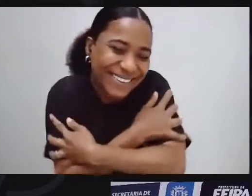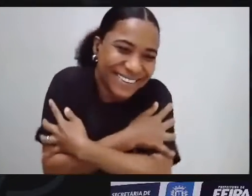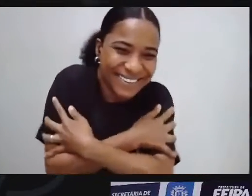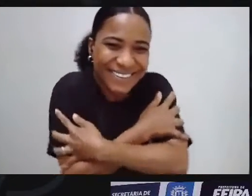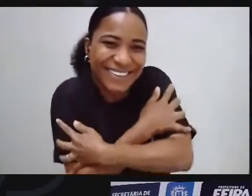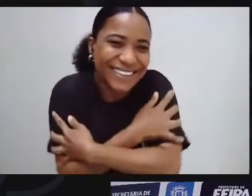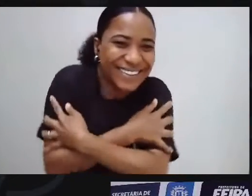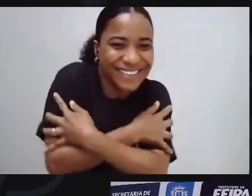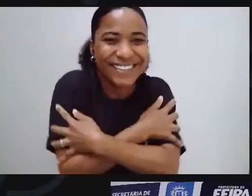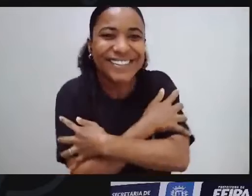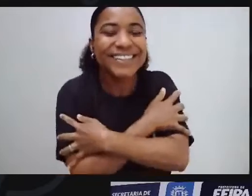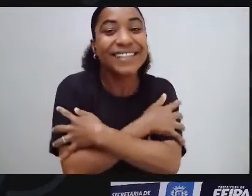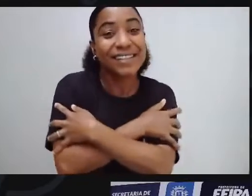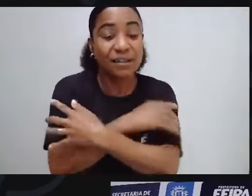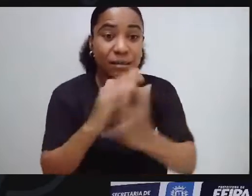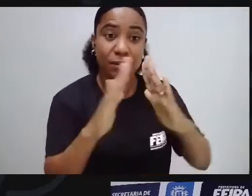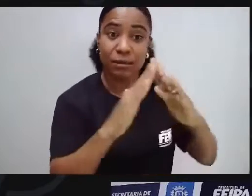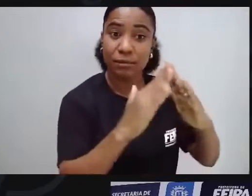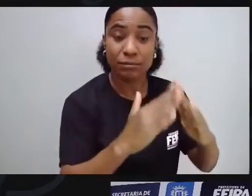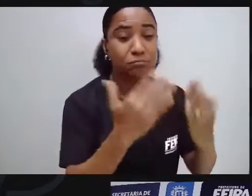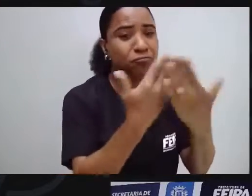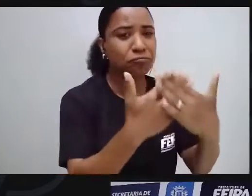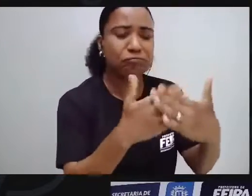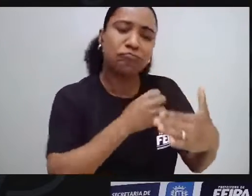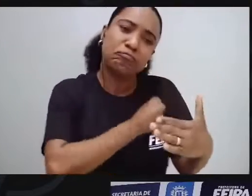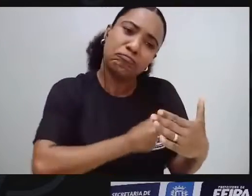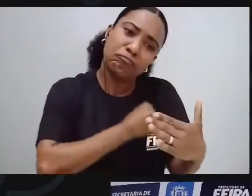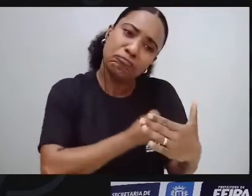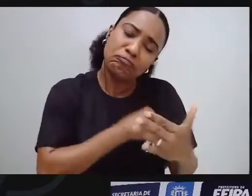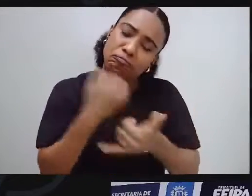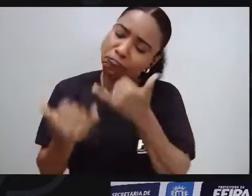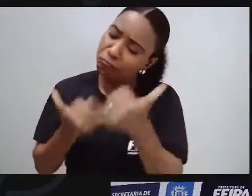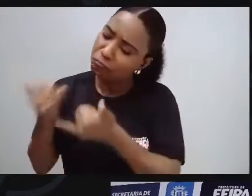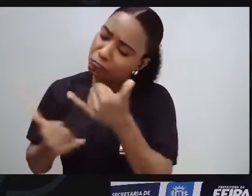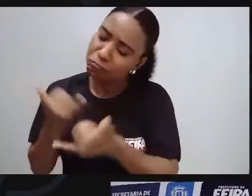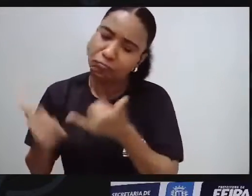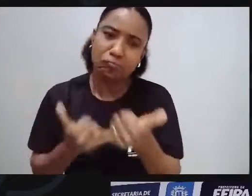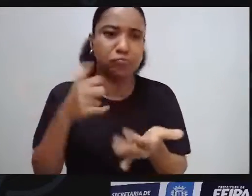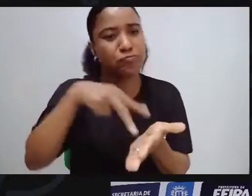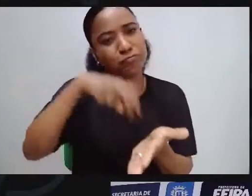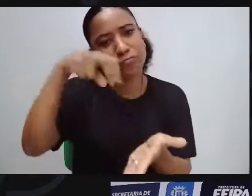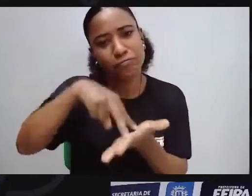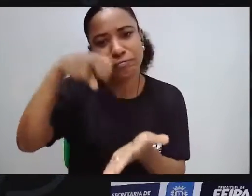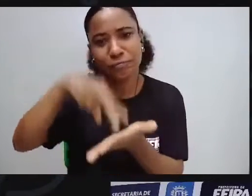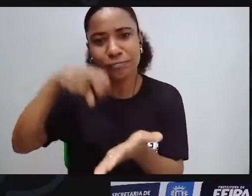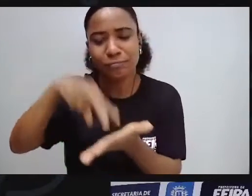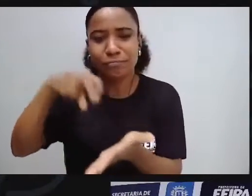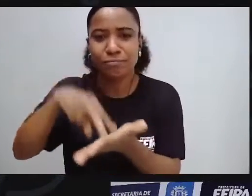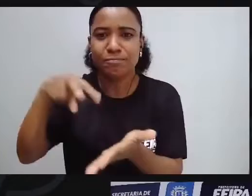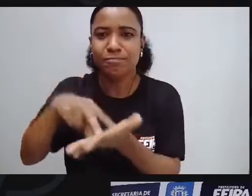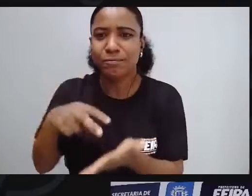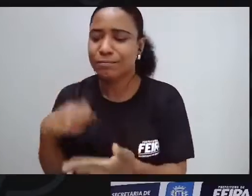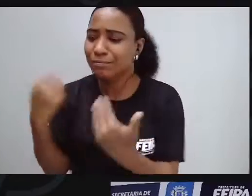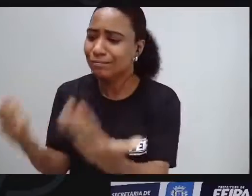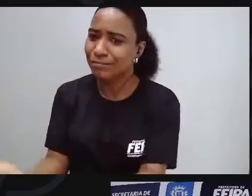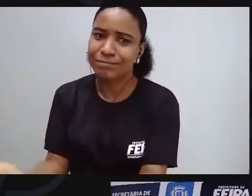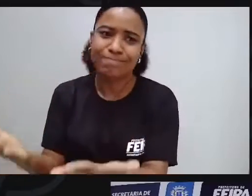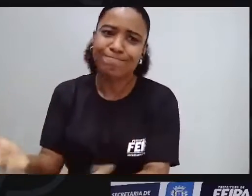saudade da escola de pular saudade tua